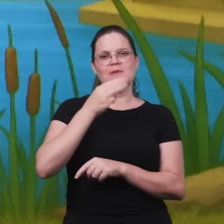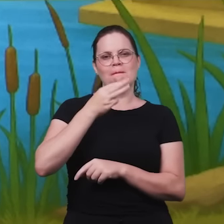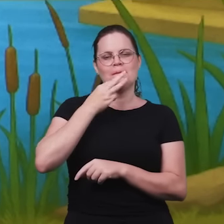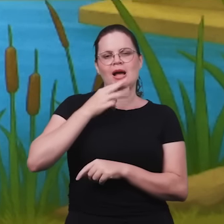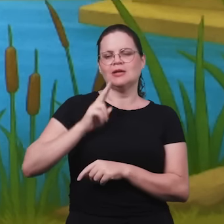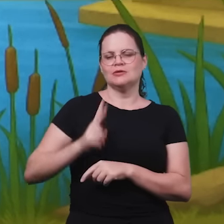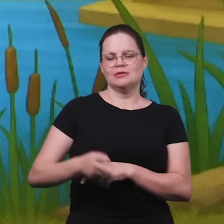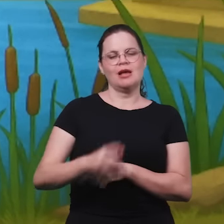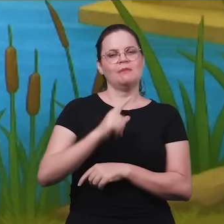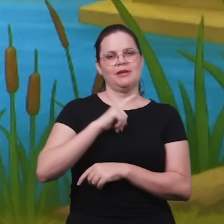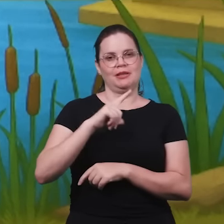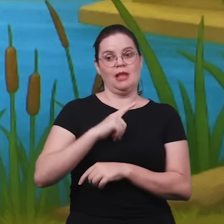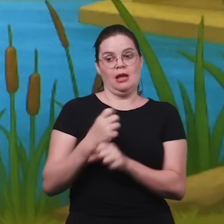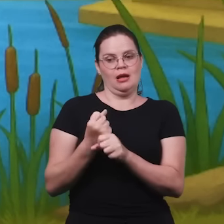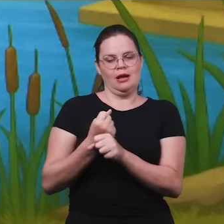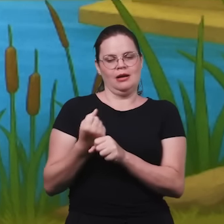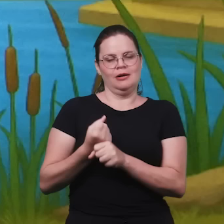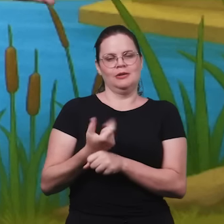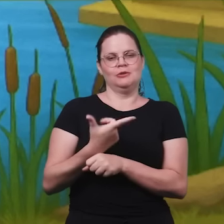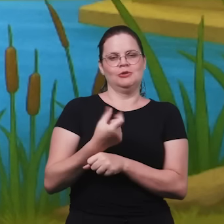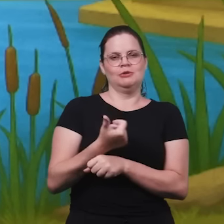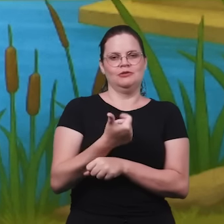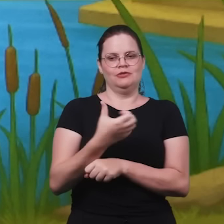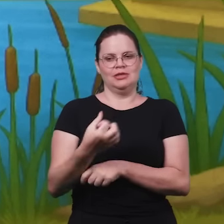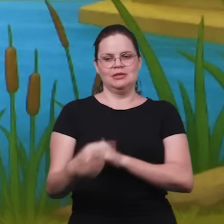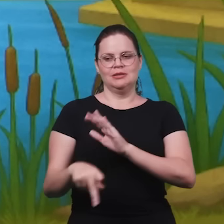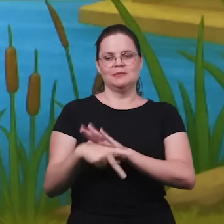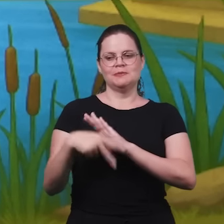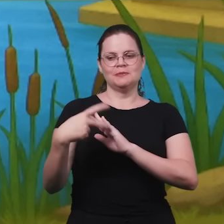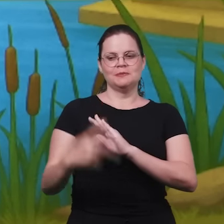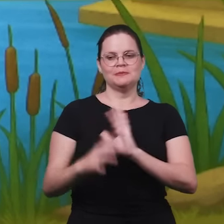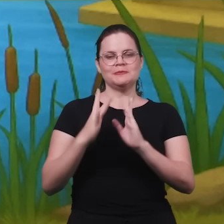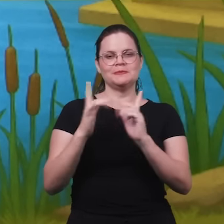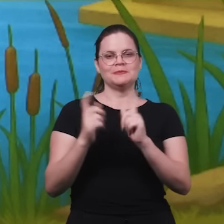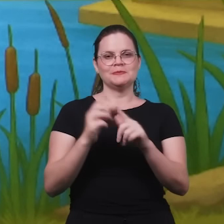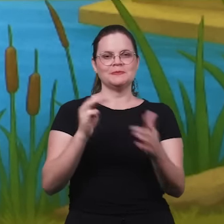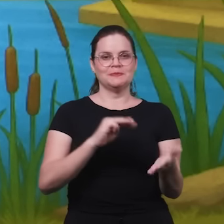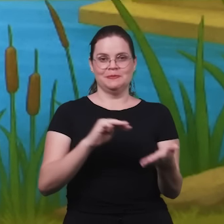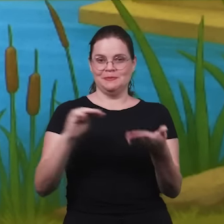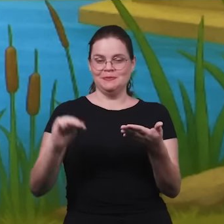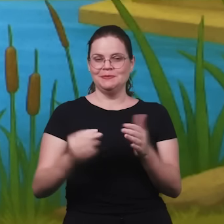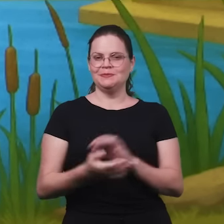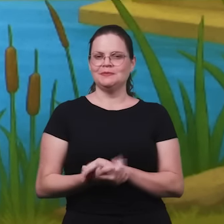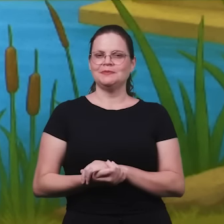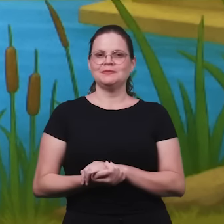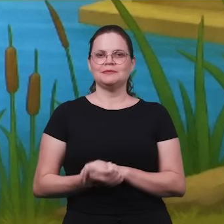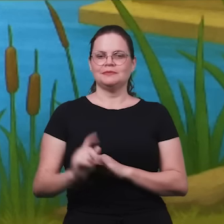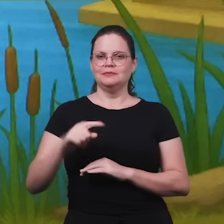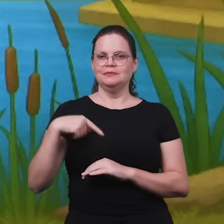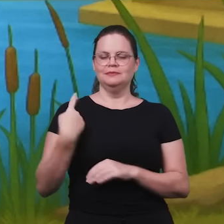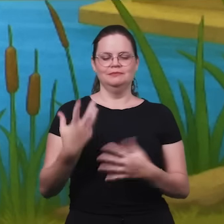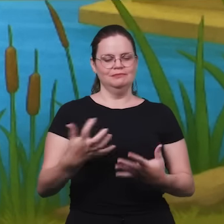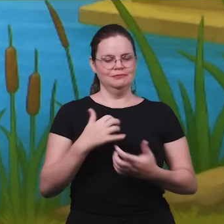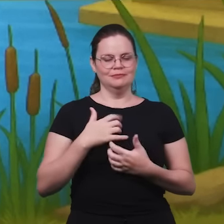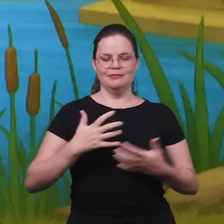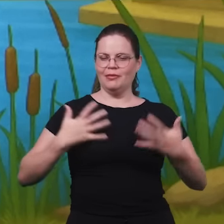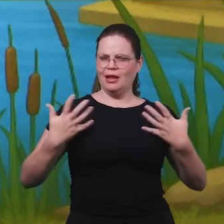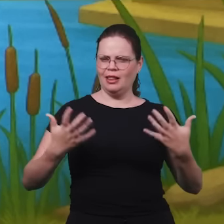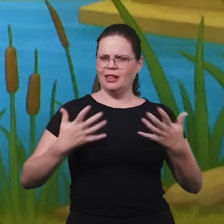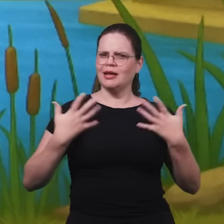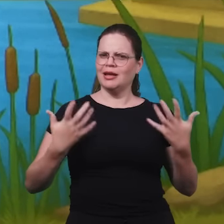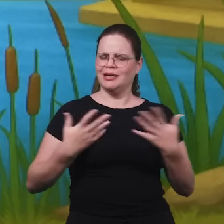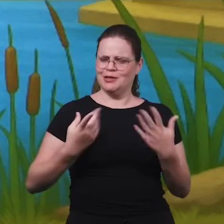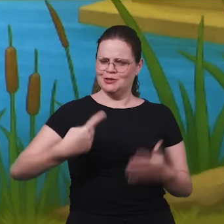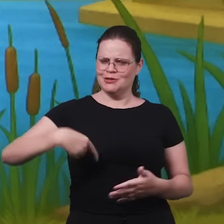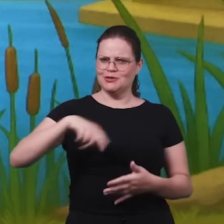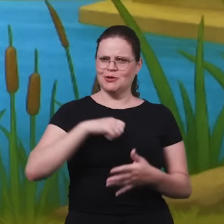Igreja Cristã Maranata. Sejam bem-vindos. É uma alegria estarmos aqui e temos a